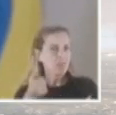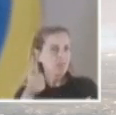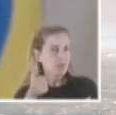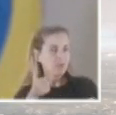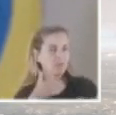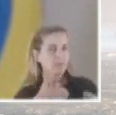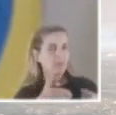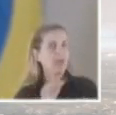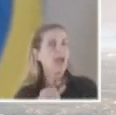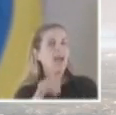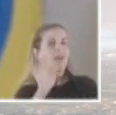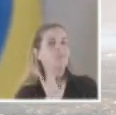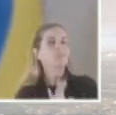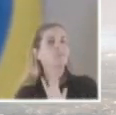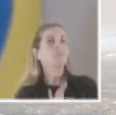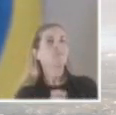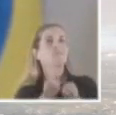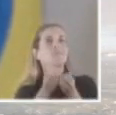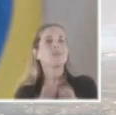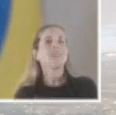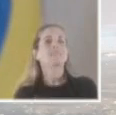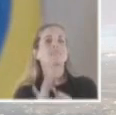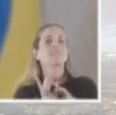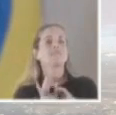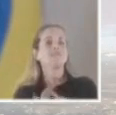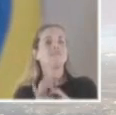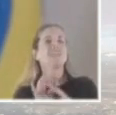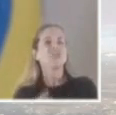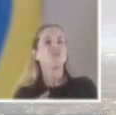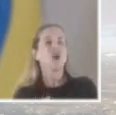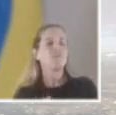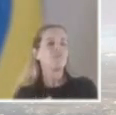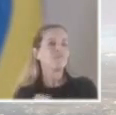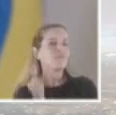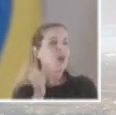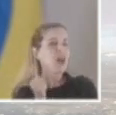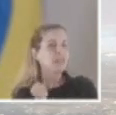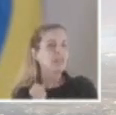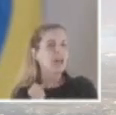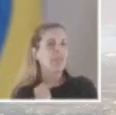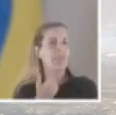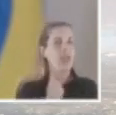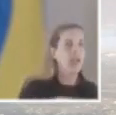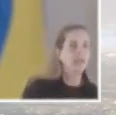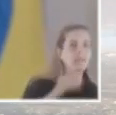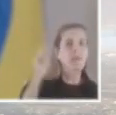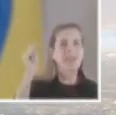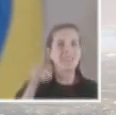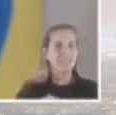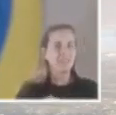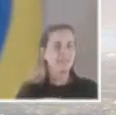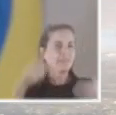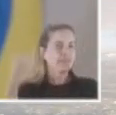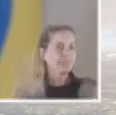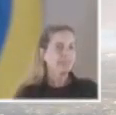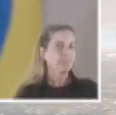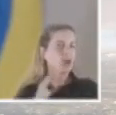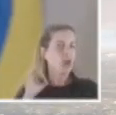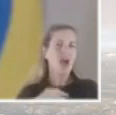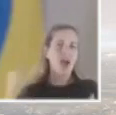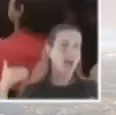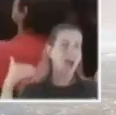é que afeta inclusive o comércio. Os empresários, o emprego brasileiro perde com isso. Agora, é